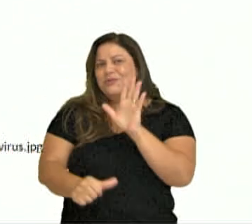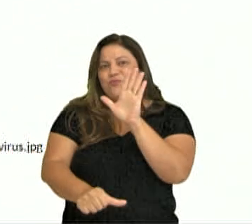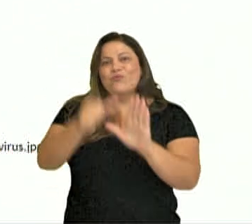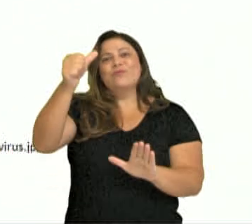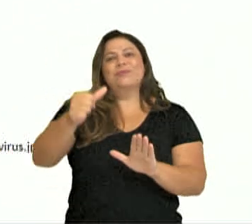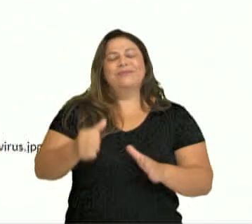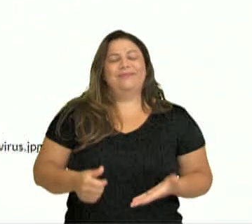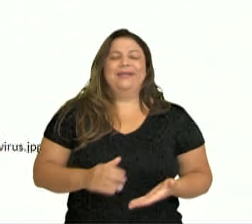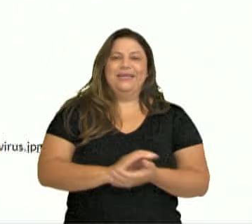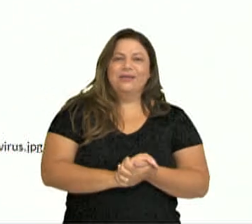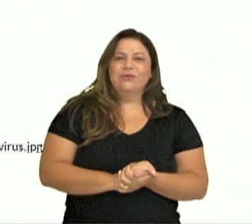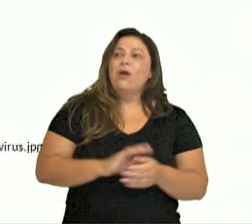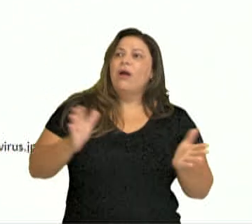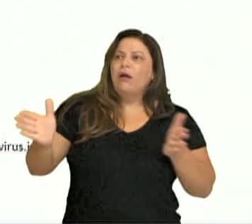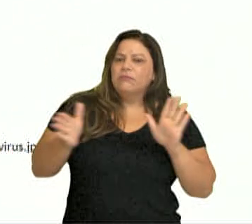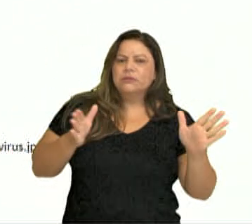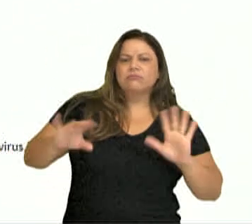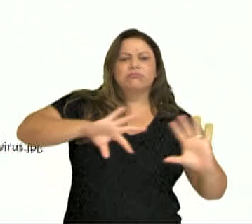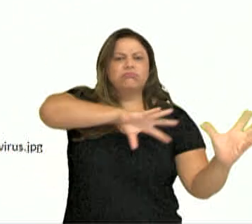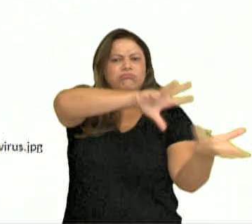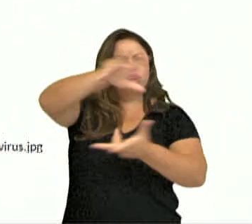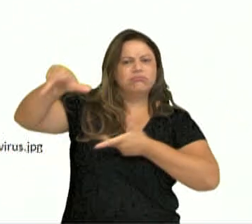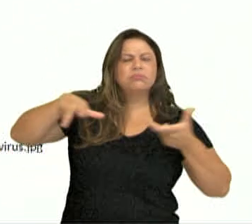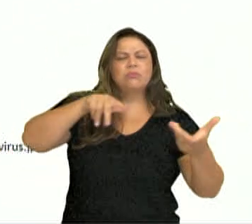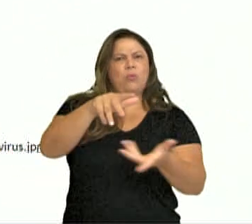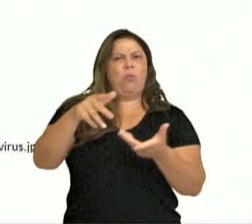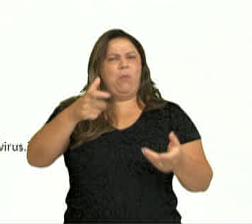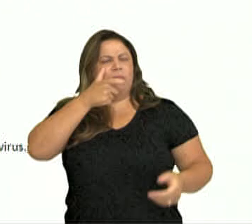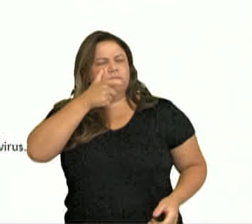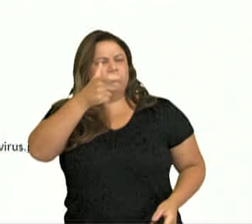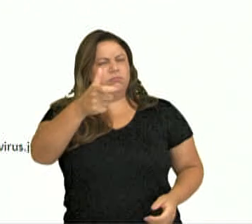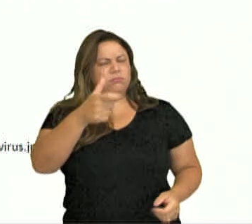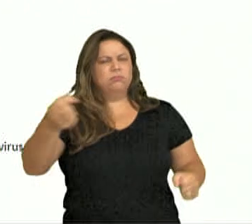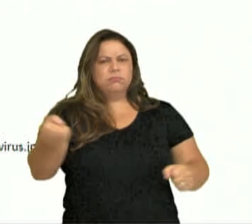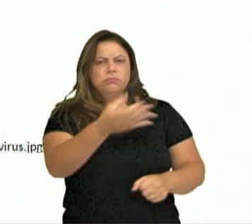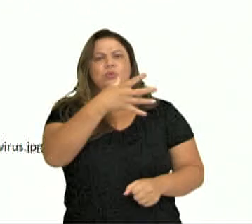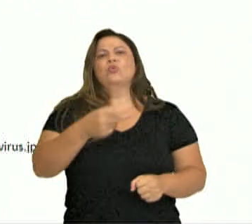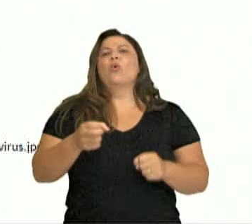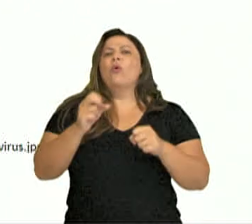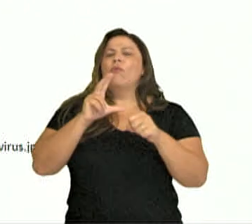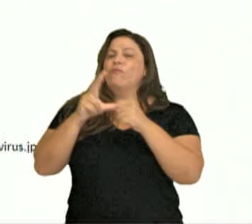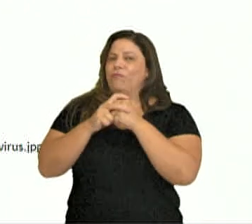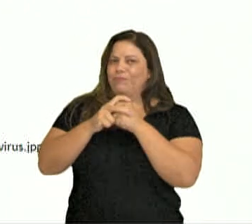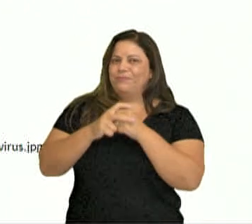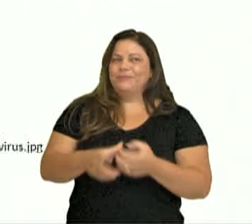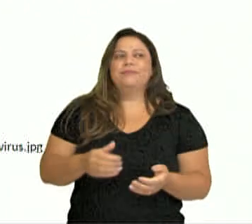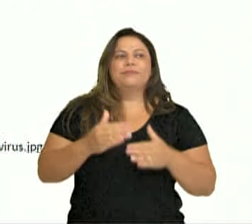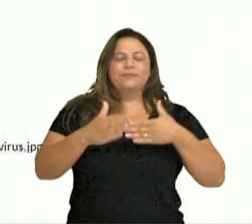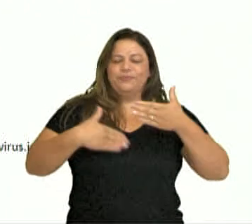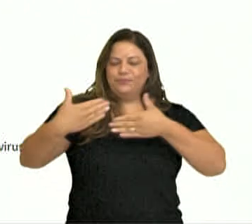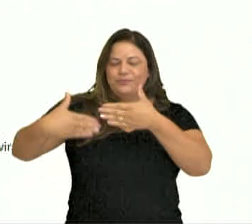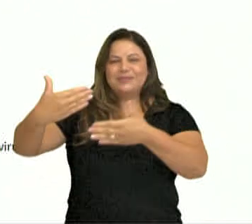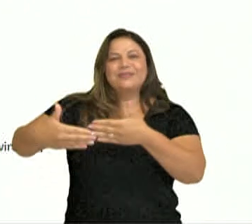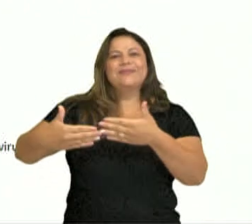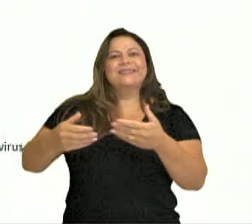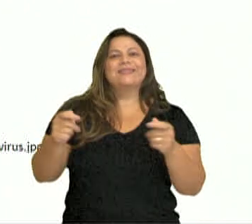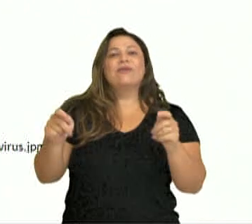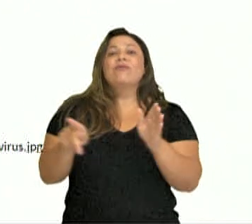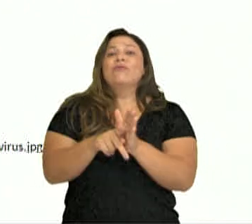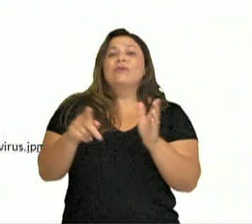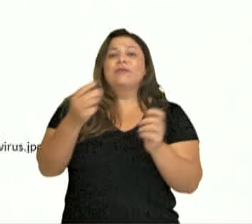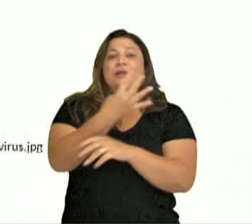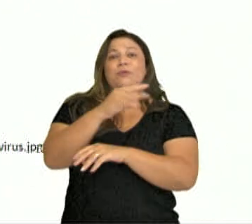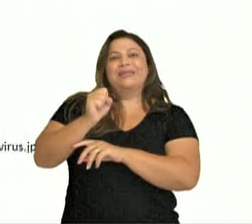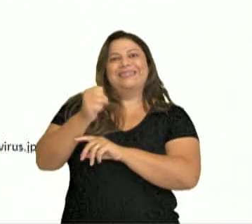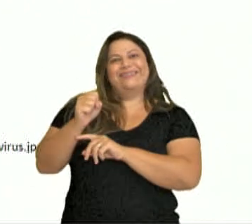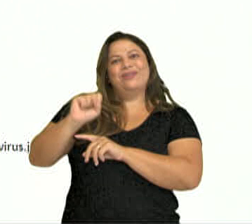genoma. Mesmo o mundo inteiro interessado nesse novo vírus, né? Tá dizendo aqui que o sequenciamento foi feito 48